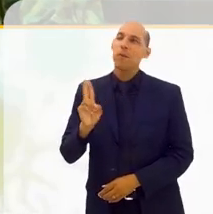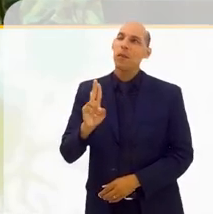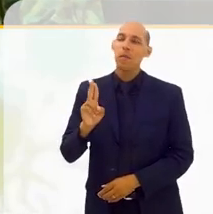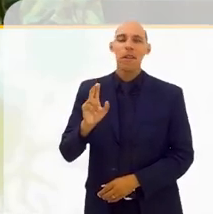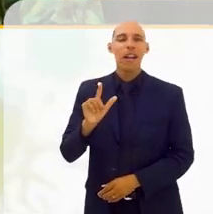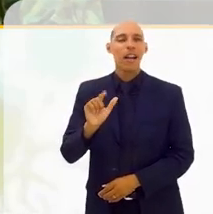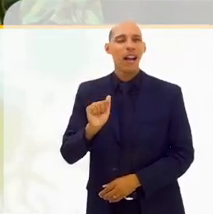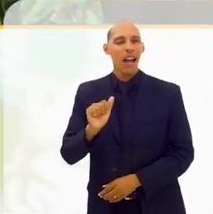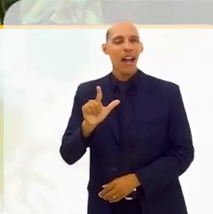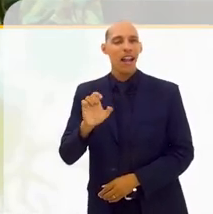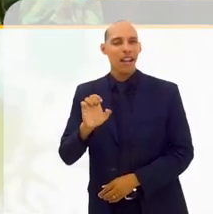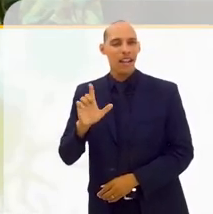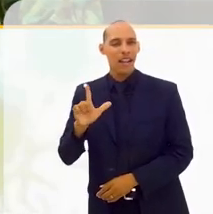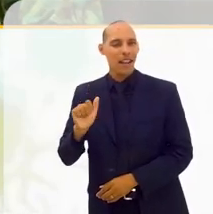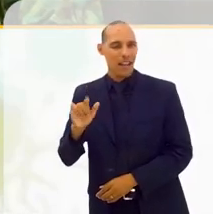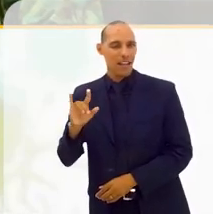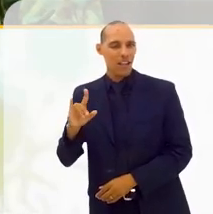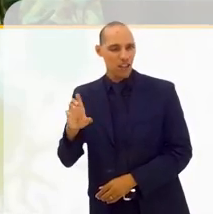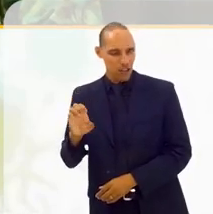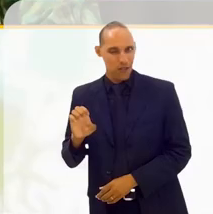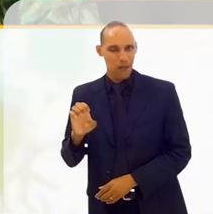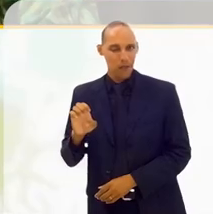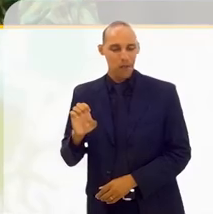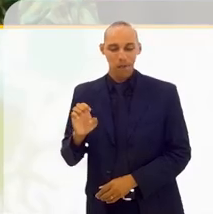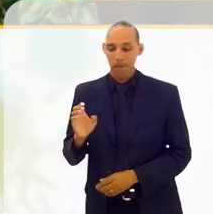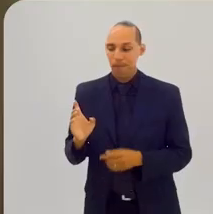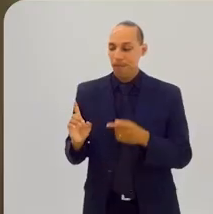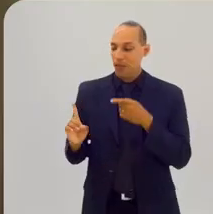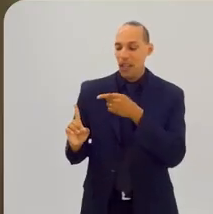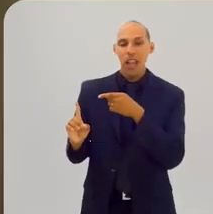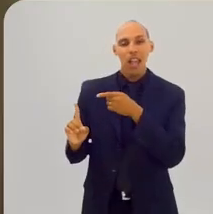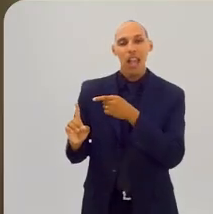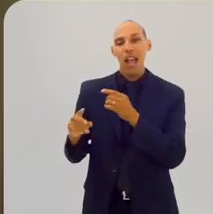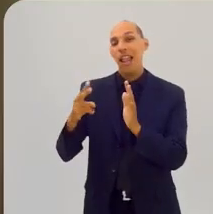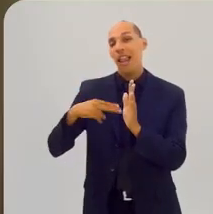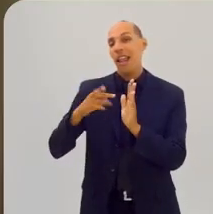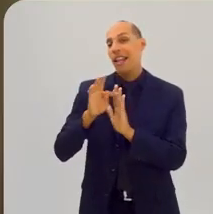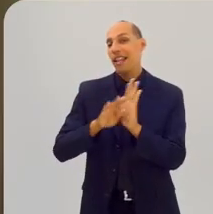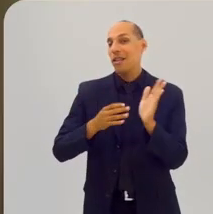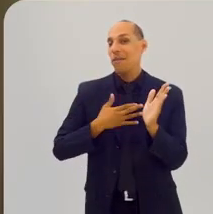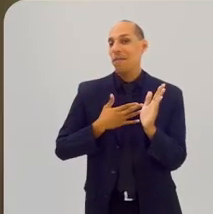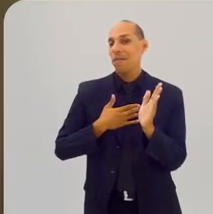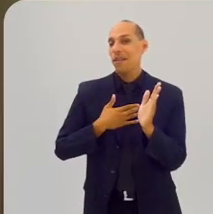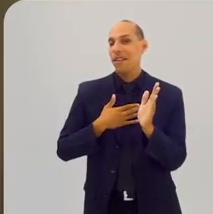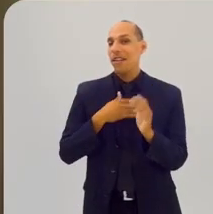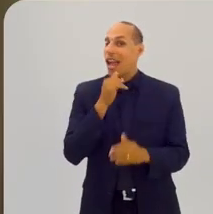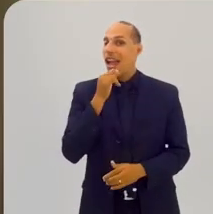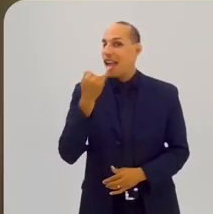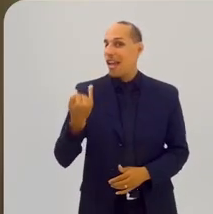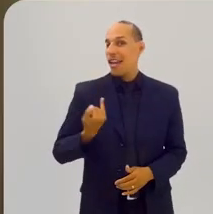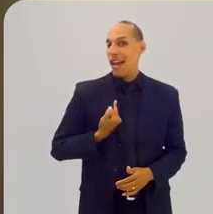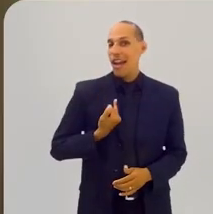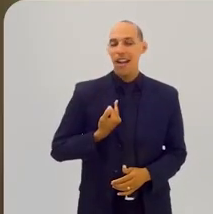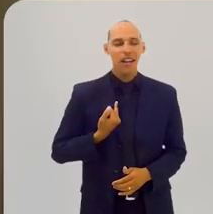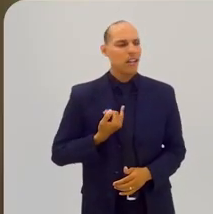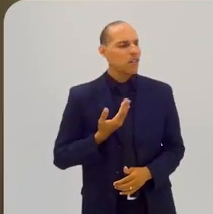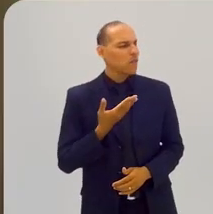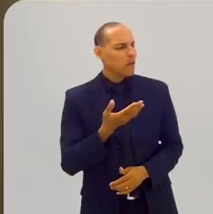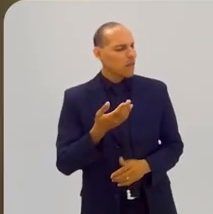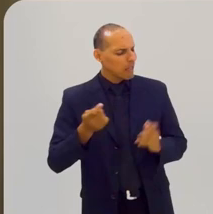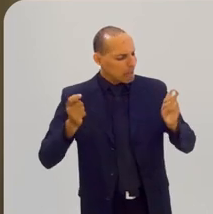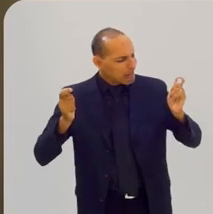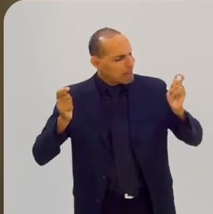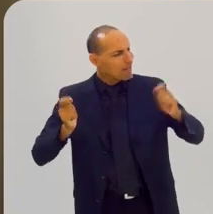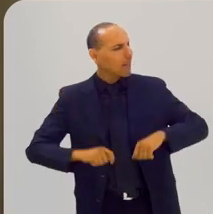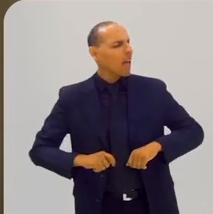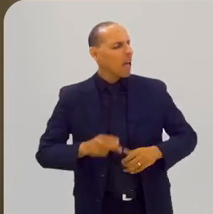chamada Adelaide ela lia os meus textos e falava Rafael você tem